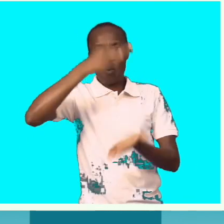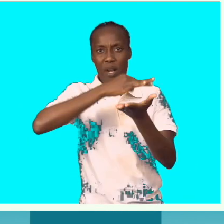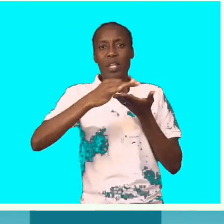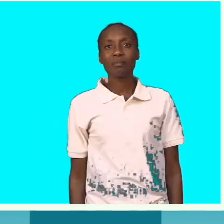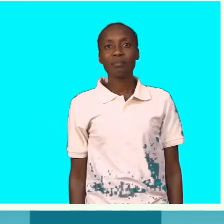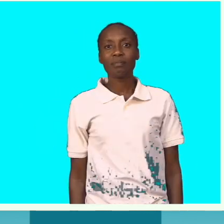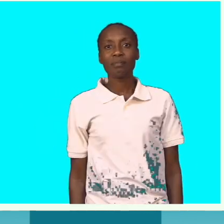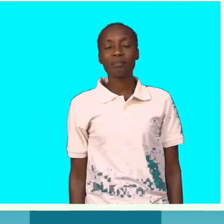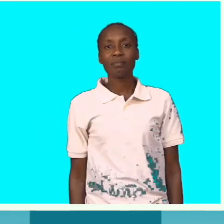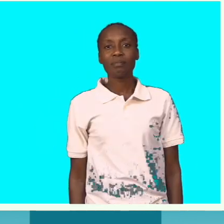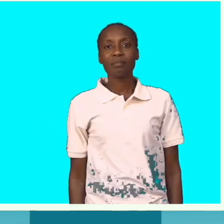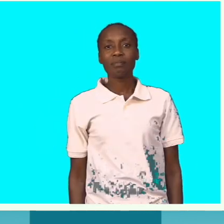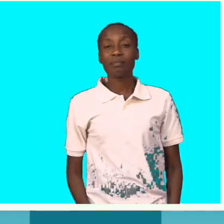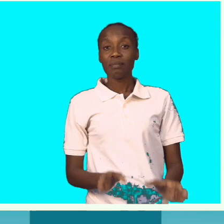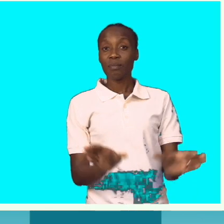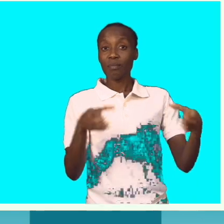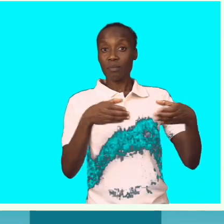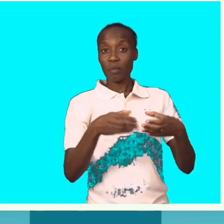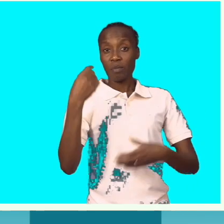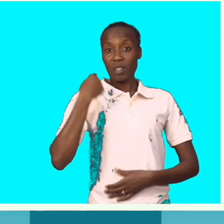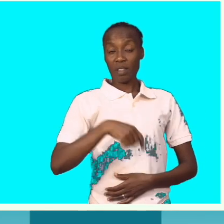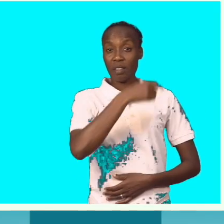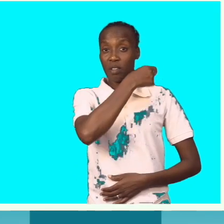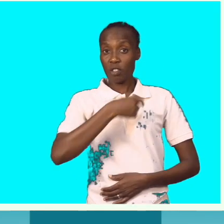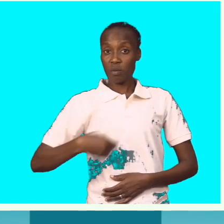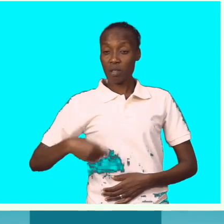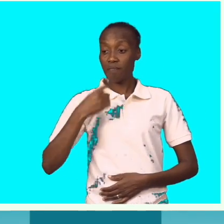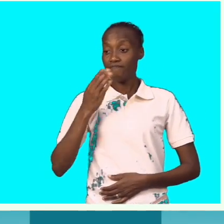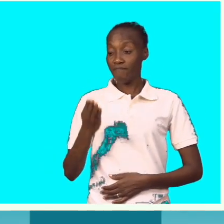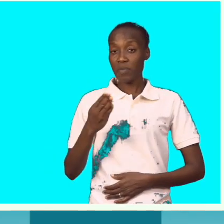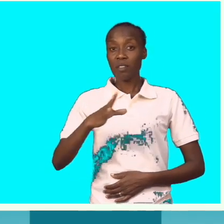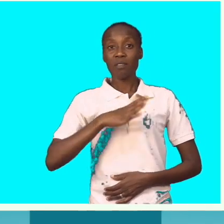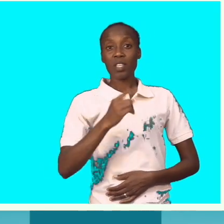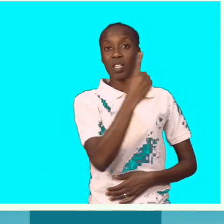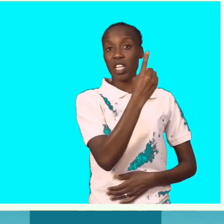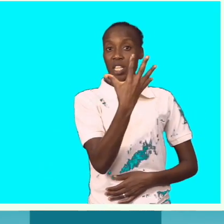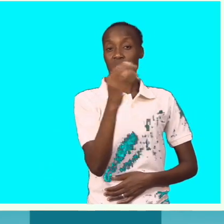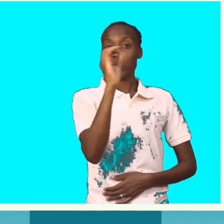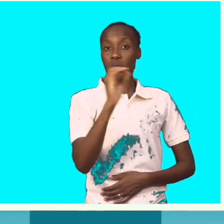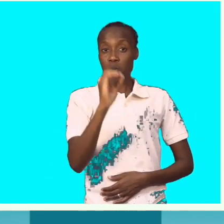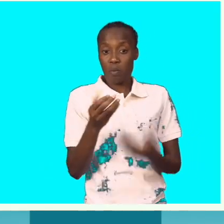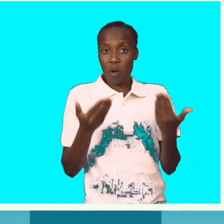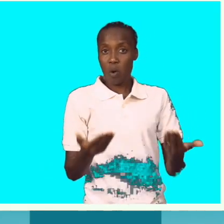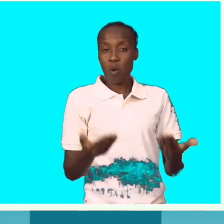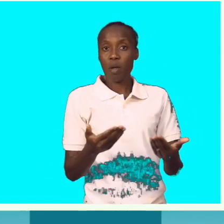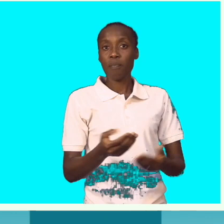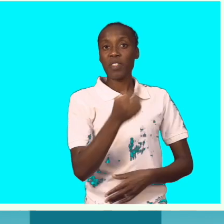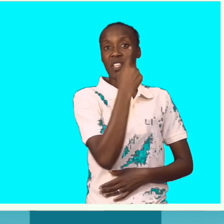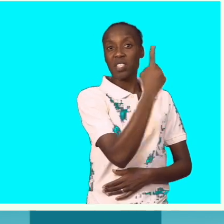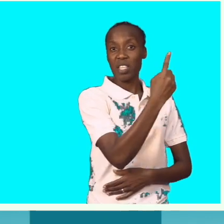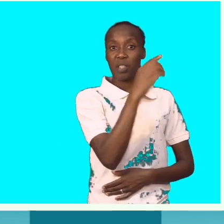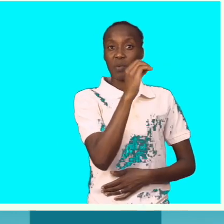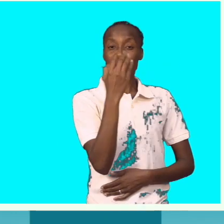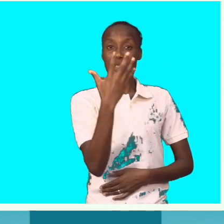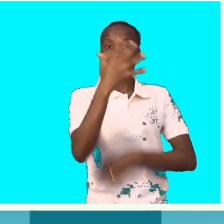receber esses jogadores. Os jogadores de uma filha trabalham para alcançar os planos da direção, uma das quais a ascender